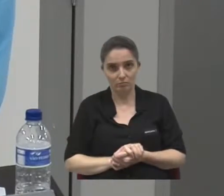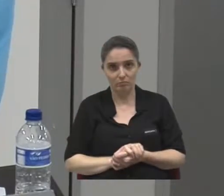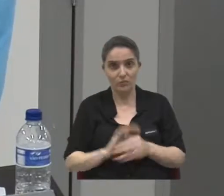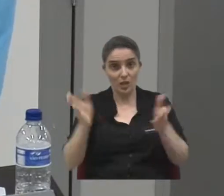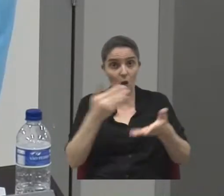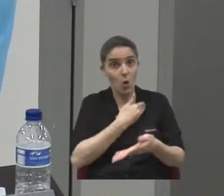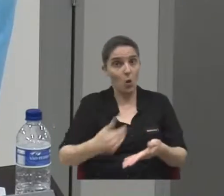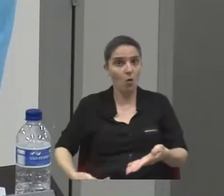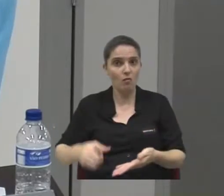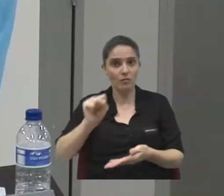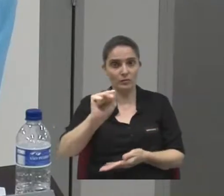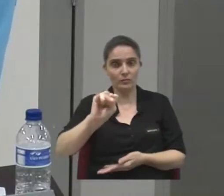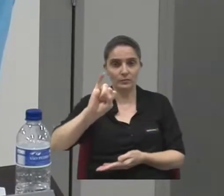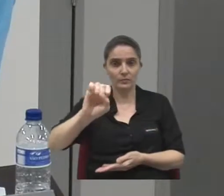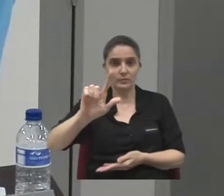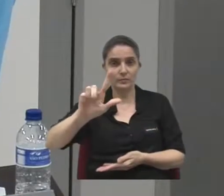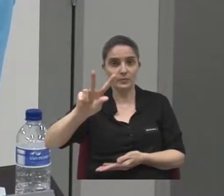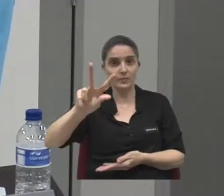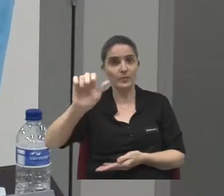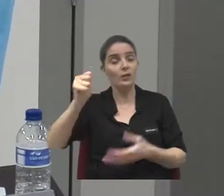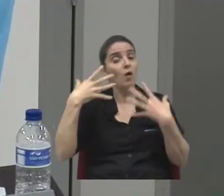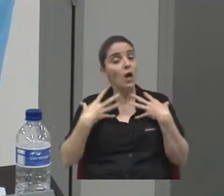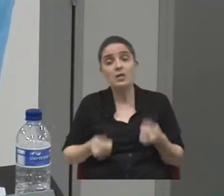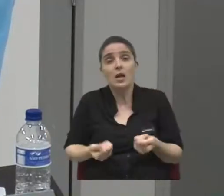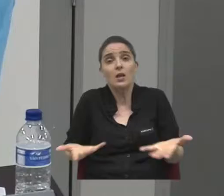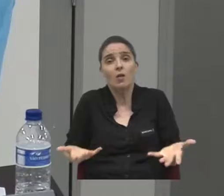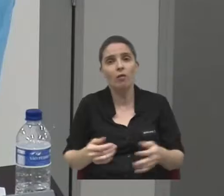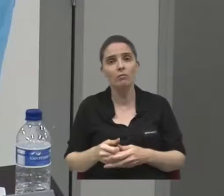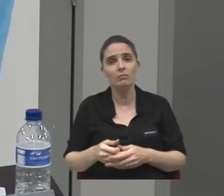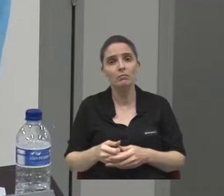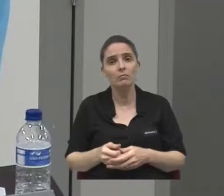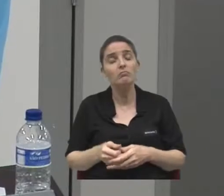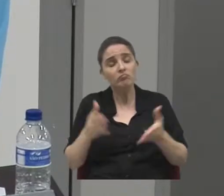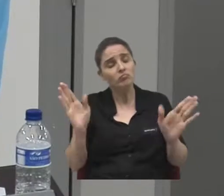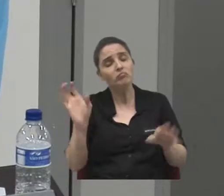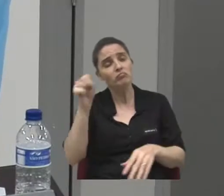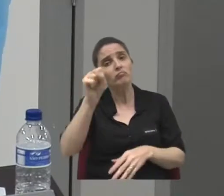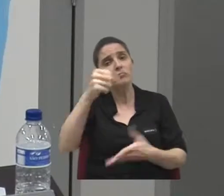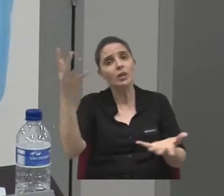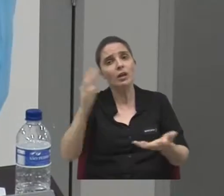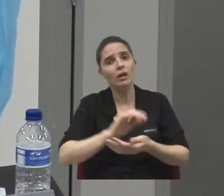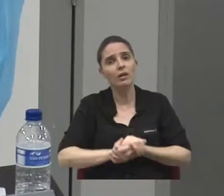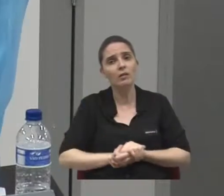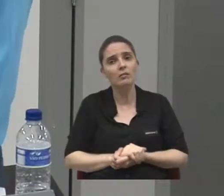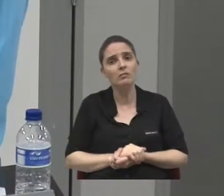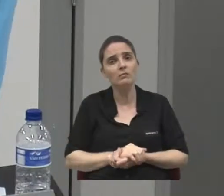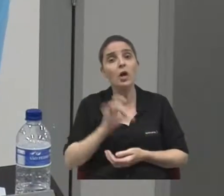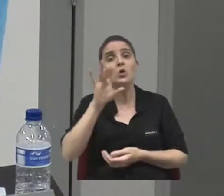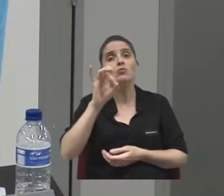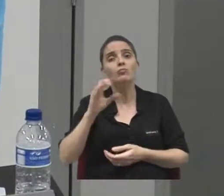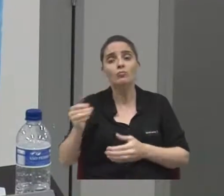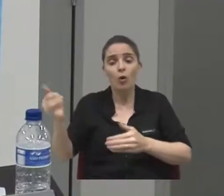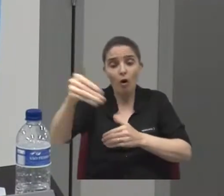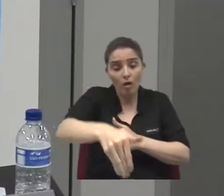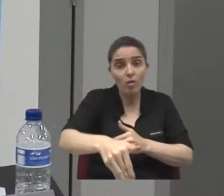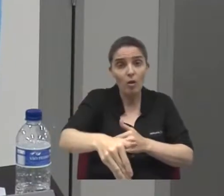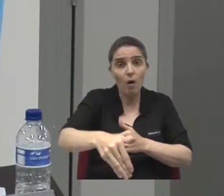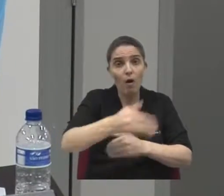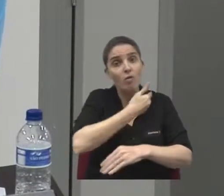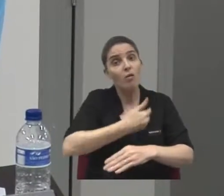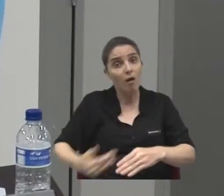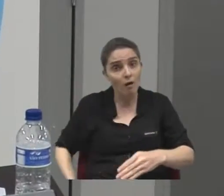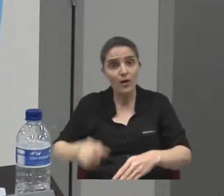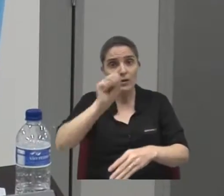esse pessoal entrar lá. Foi esse governo Silvio que deixou. Só entrou lá no governo Silvio, porque no governo